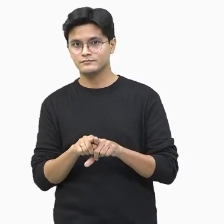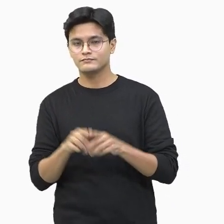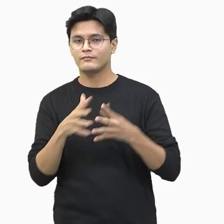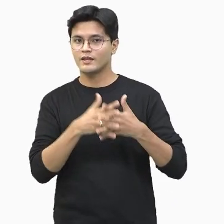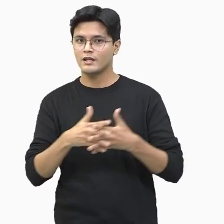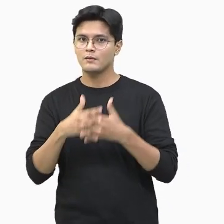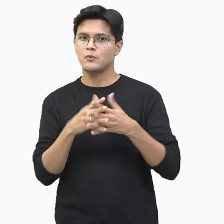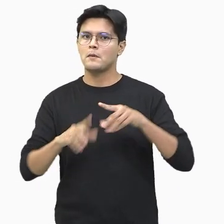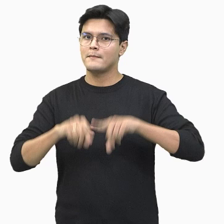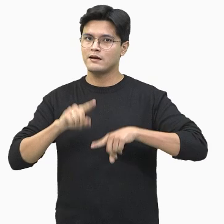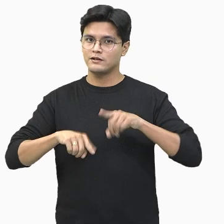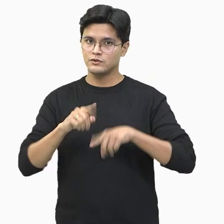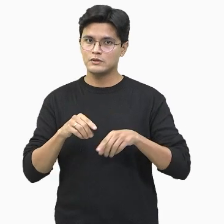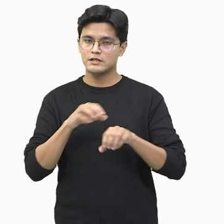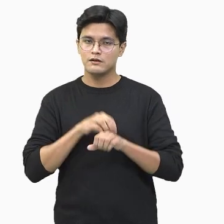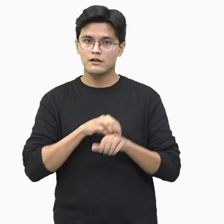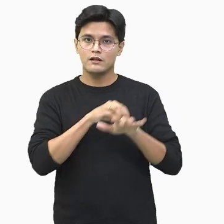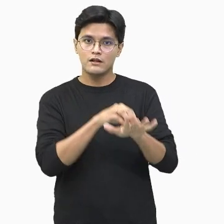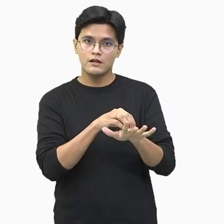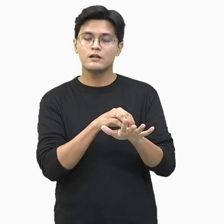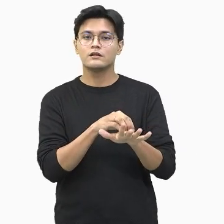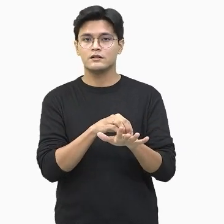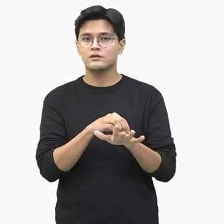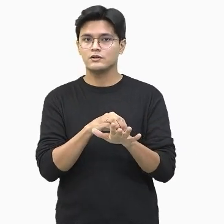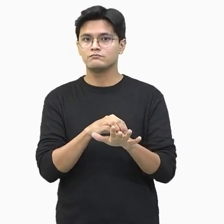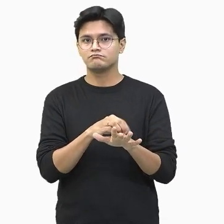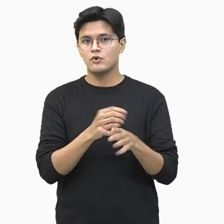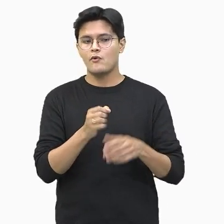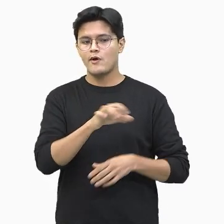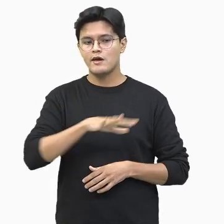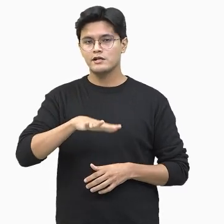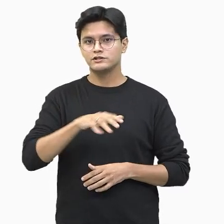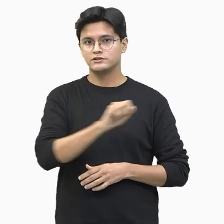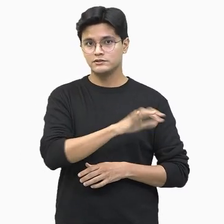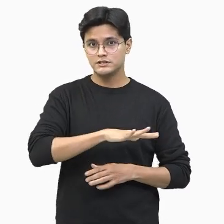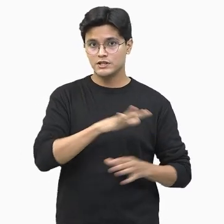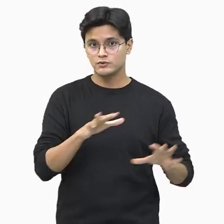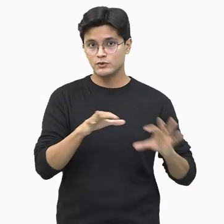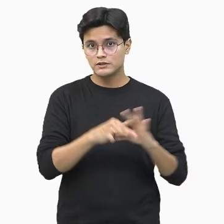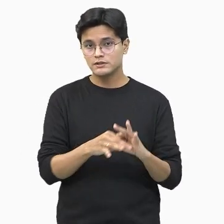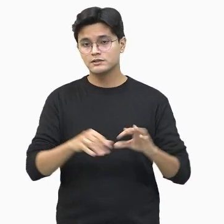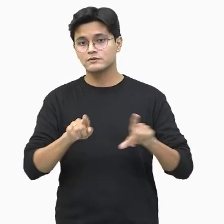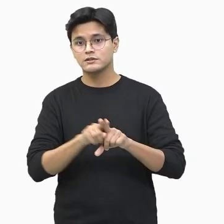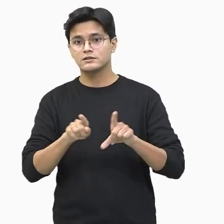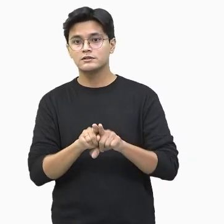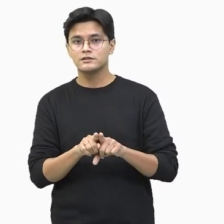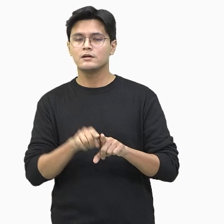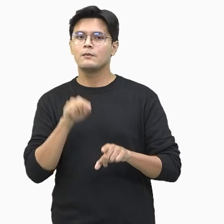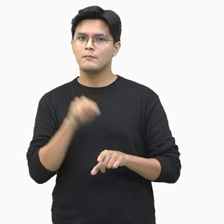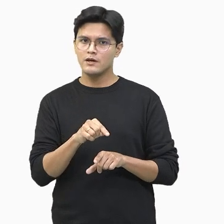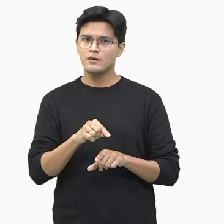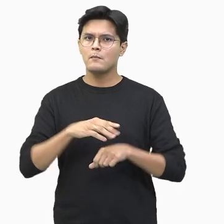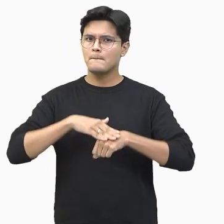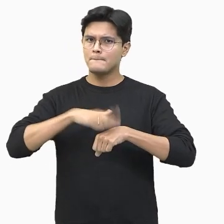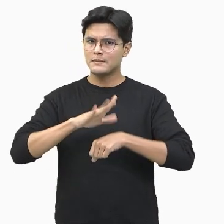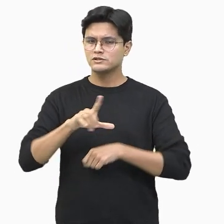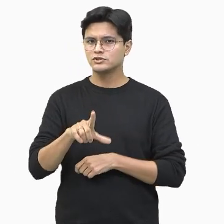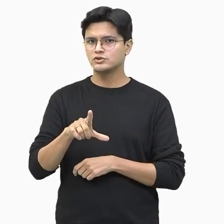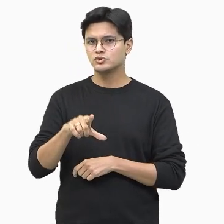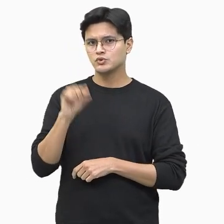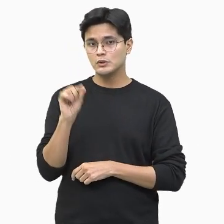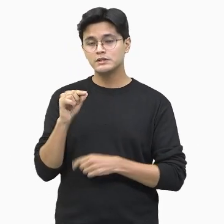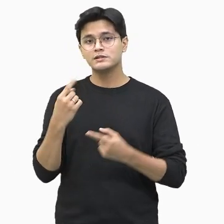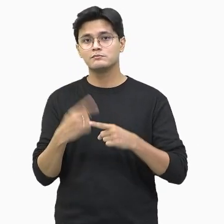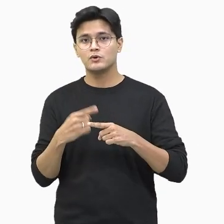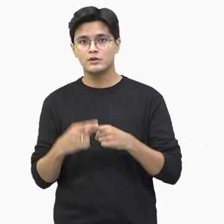mercadorias né conectando aí praticamente todas as regiões e também vai ser um dos preferidos né por conta das viagens